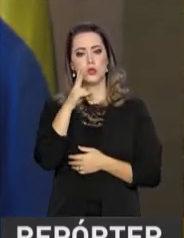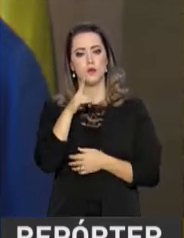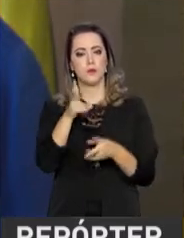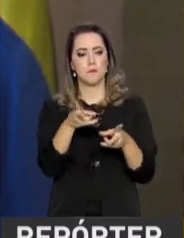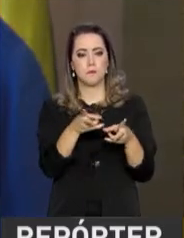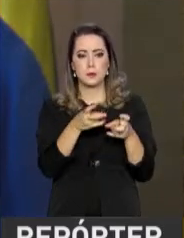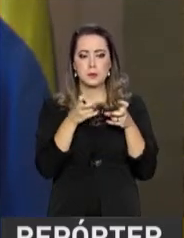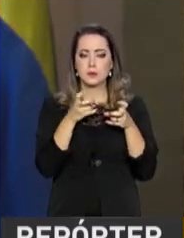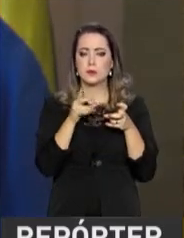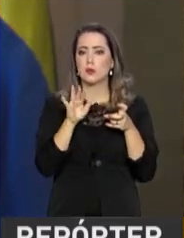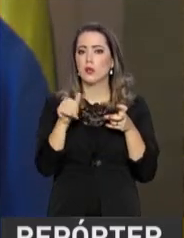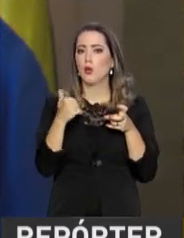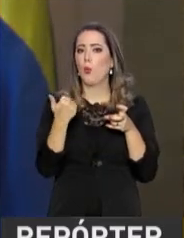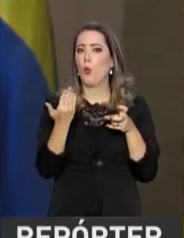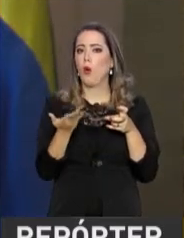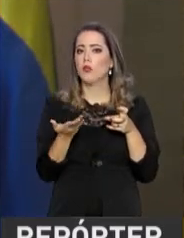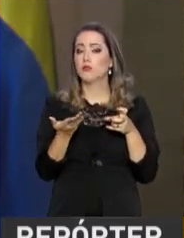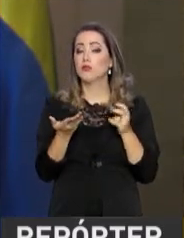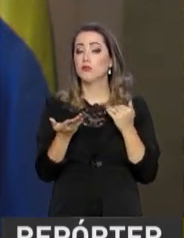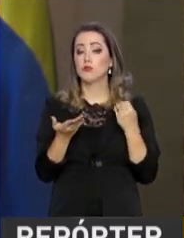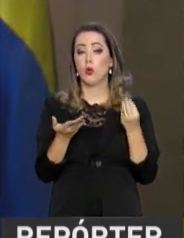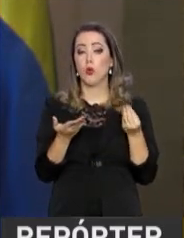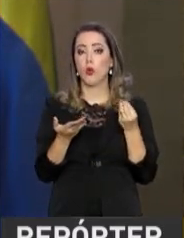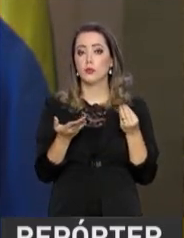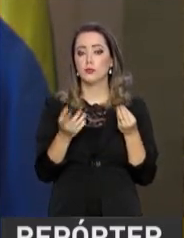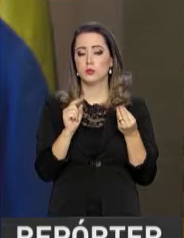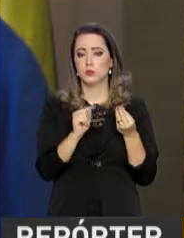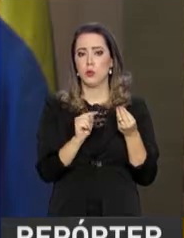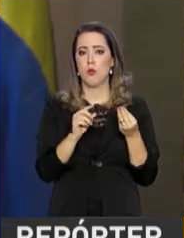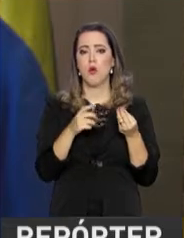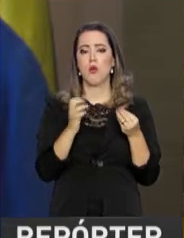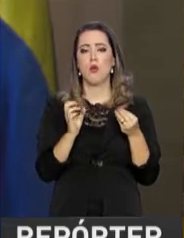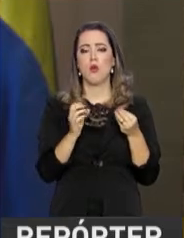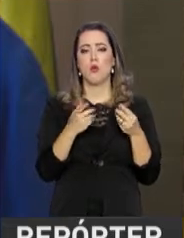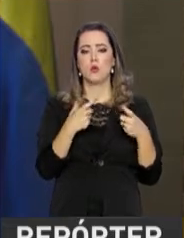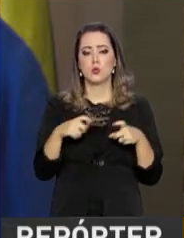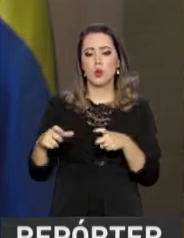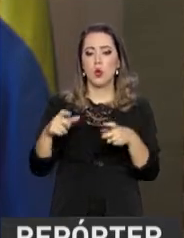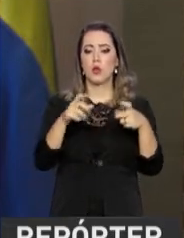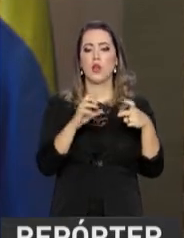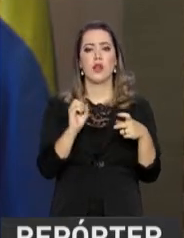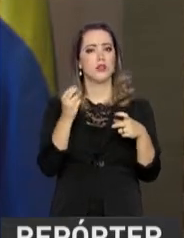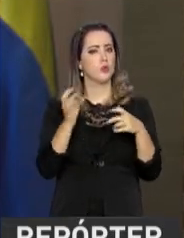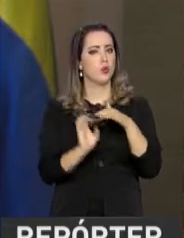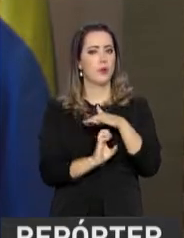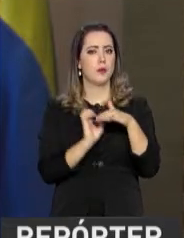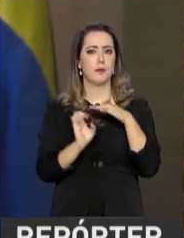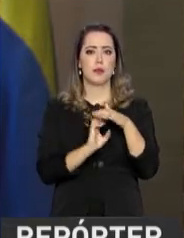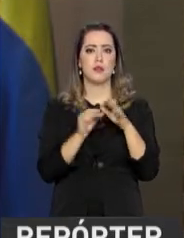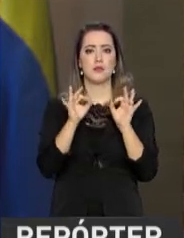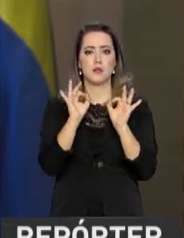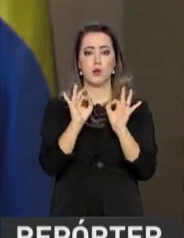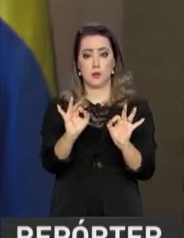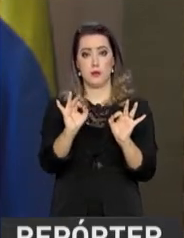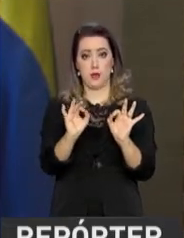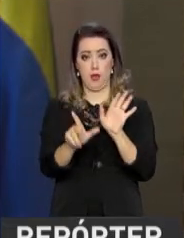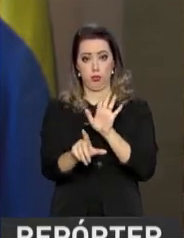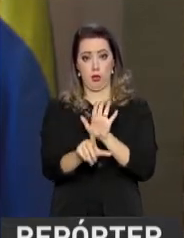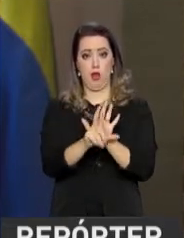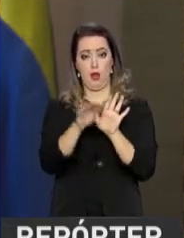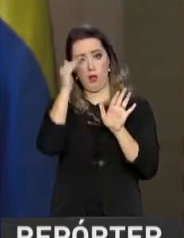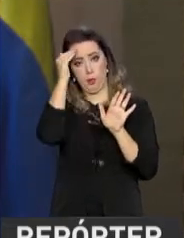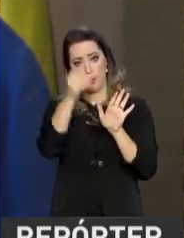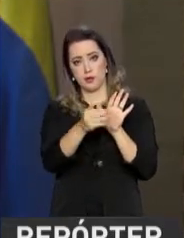verificar quais são os empreendimentos ou os prestadores de serviço que estão legalmente